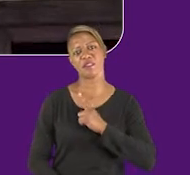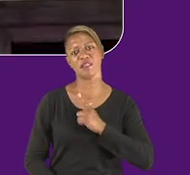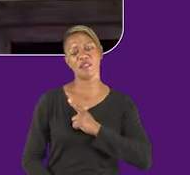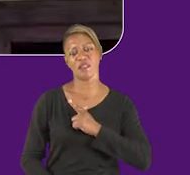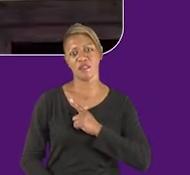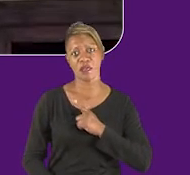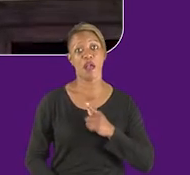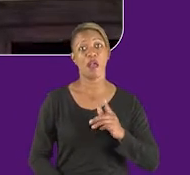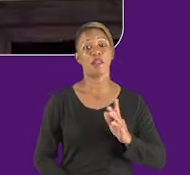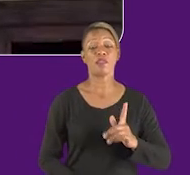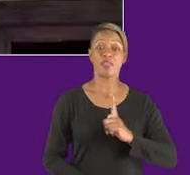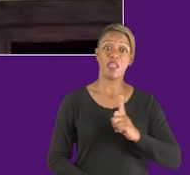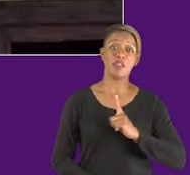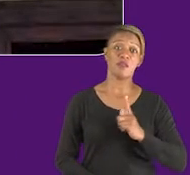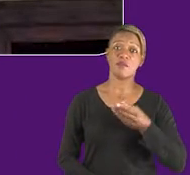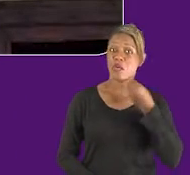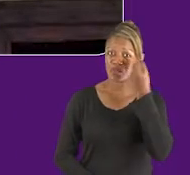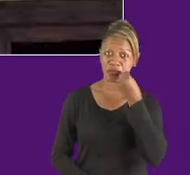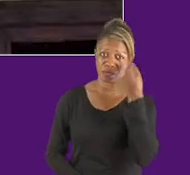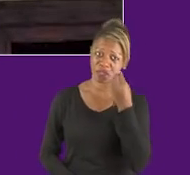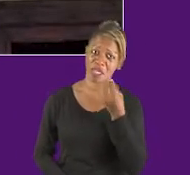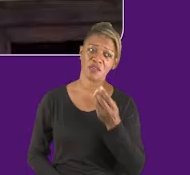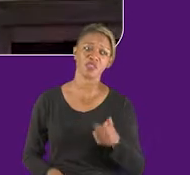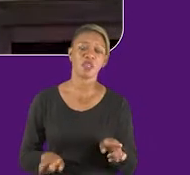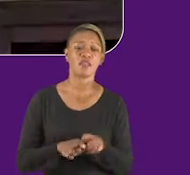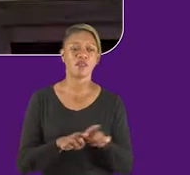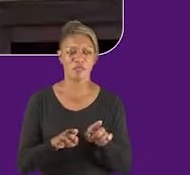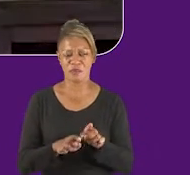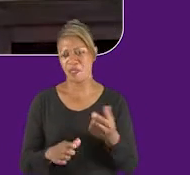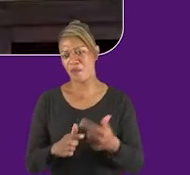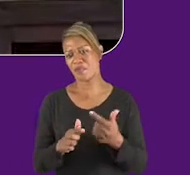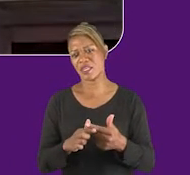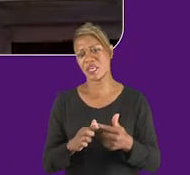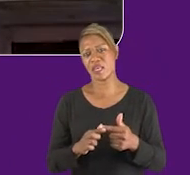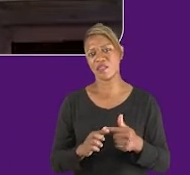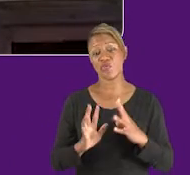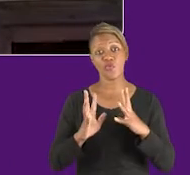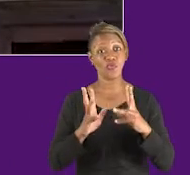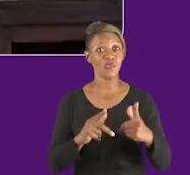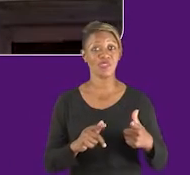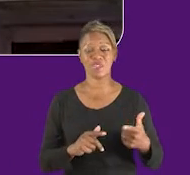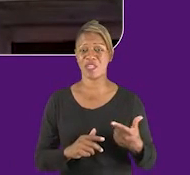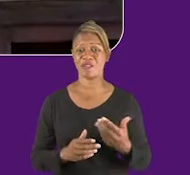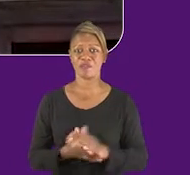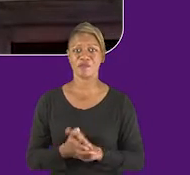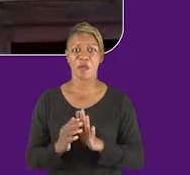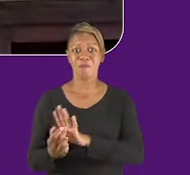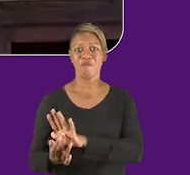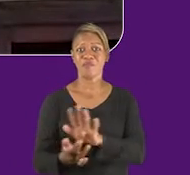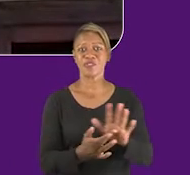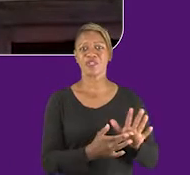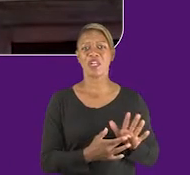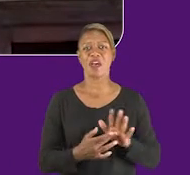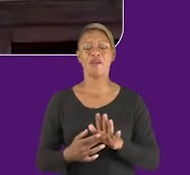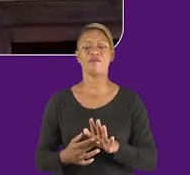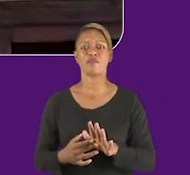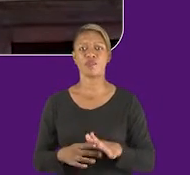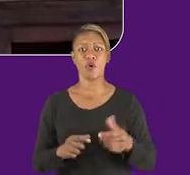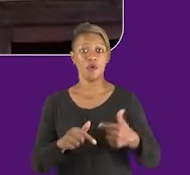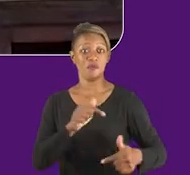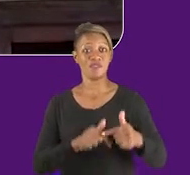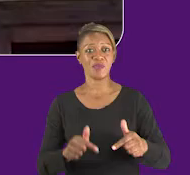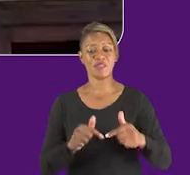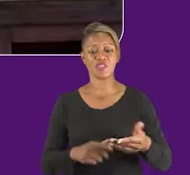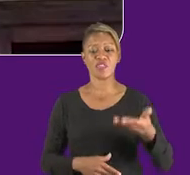vão passar por esse caminho estão passando por esse caminho porque todas elas querem interessar melhor mercado e todas elas